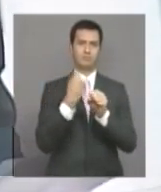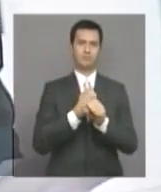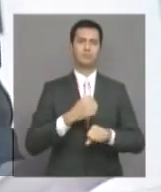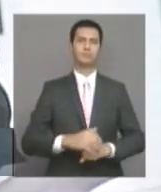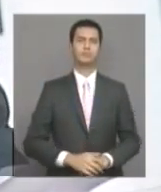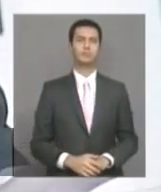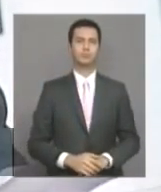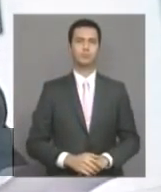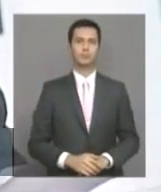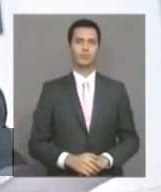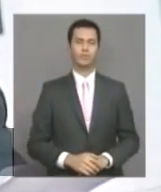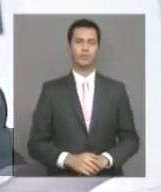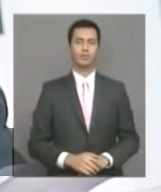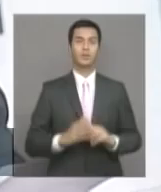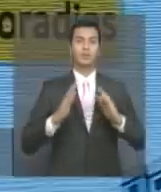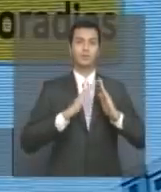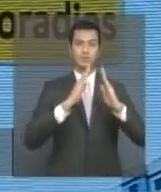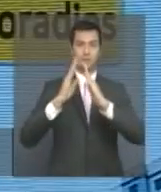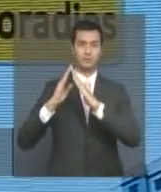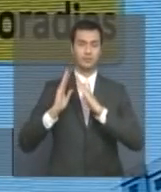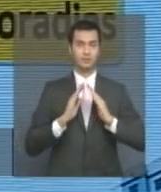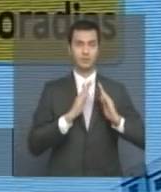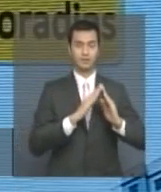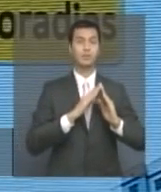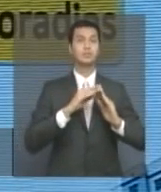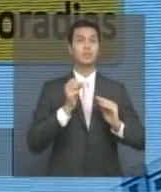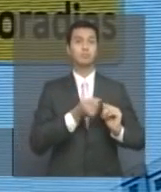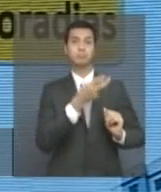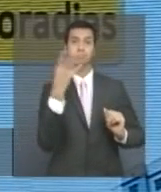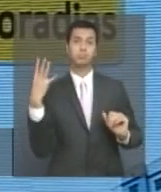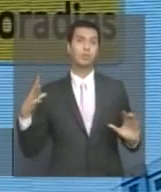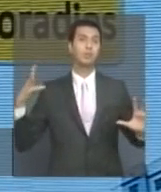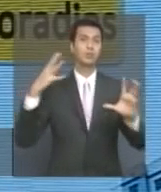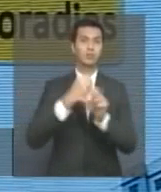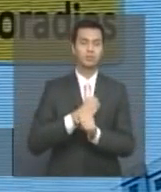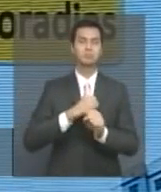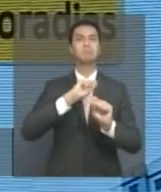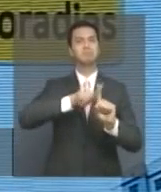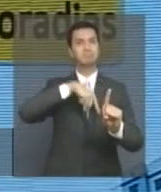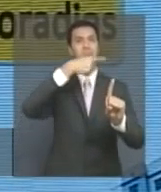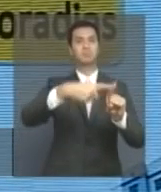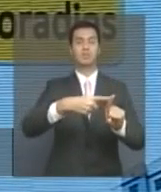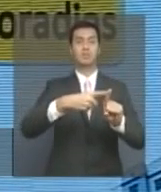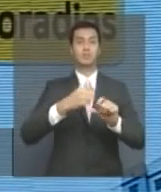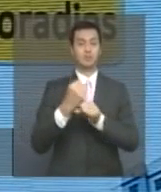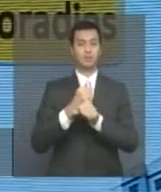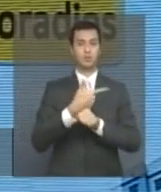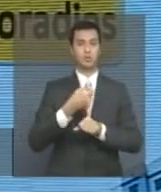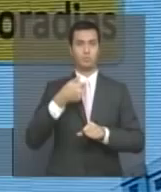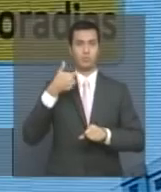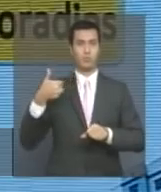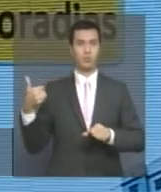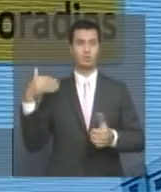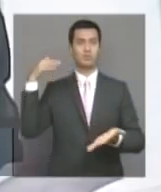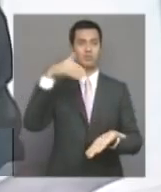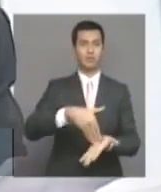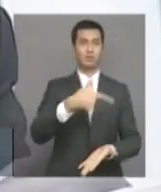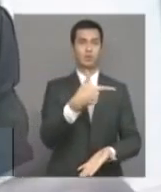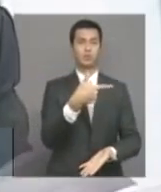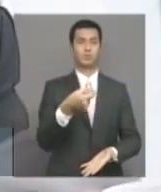Aumentamos o número de moradias. Nossa meta de contratação de 2011 a 2014, mais de